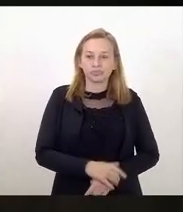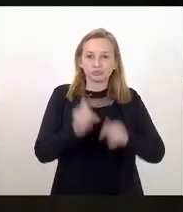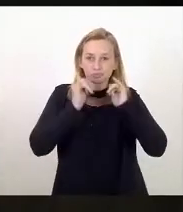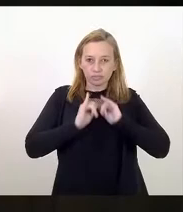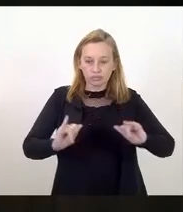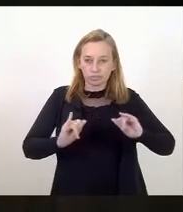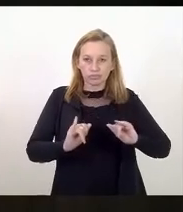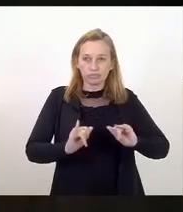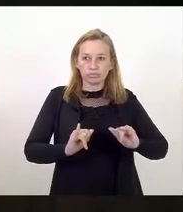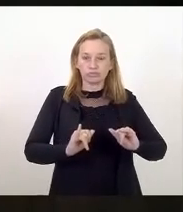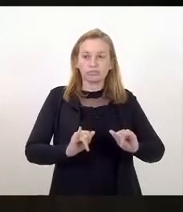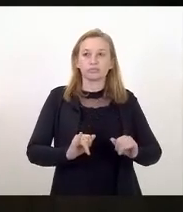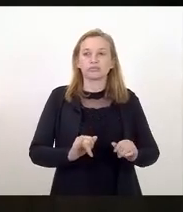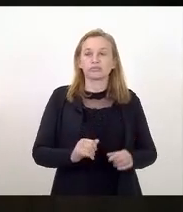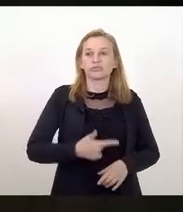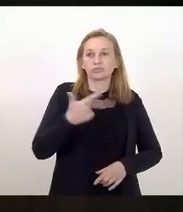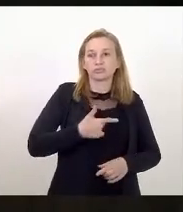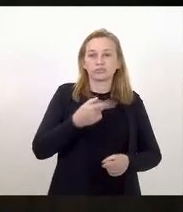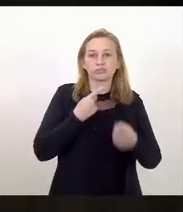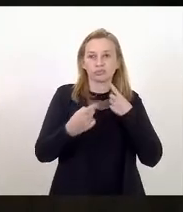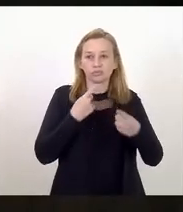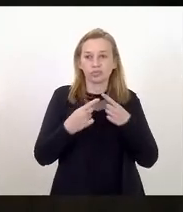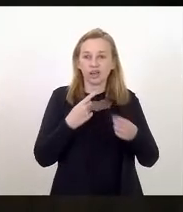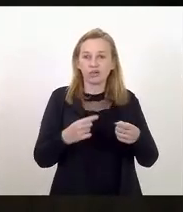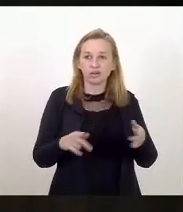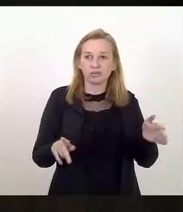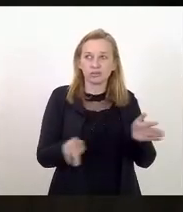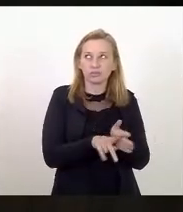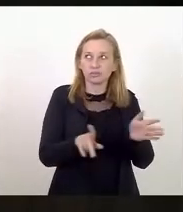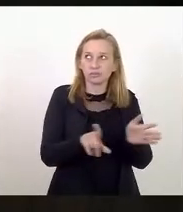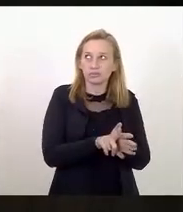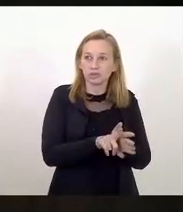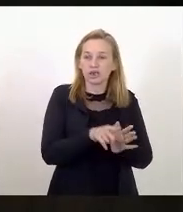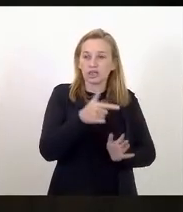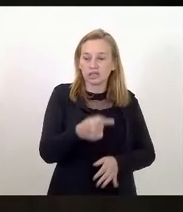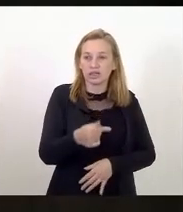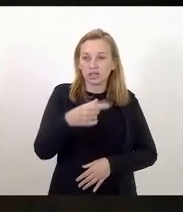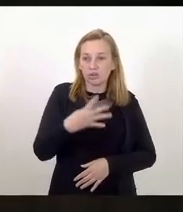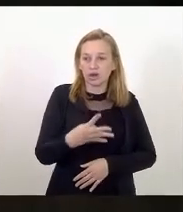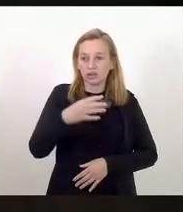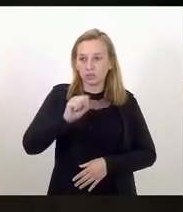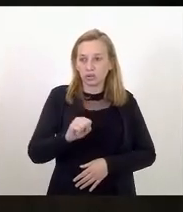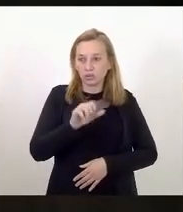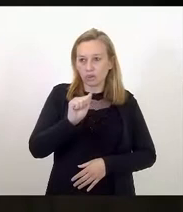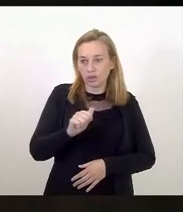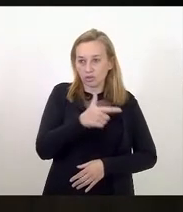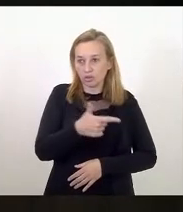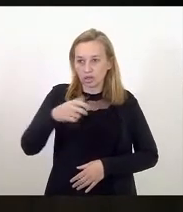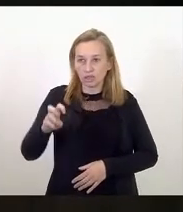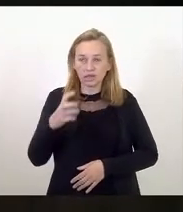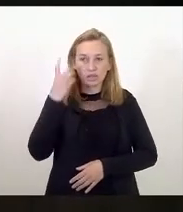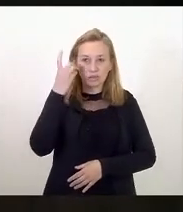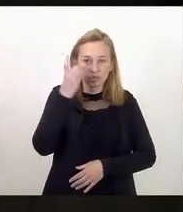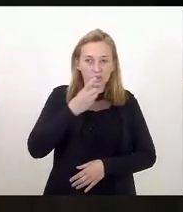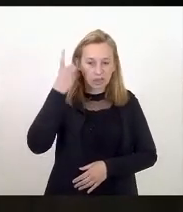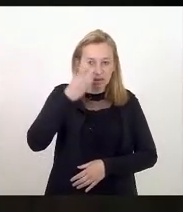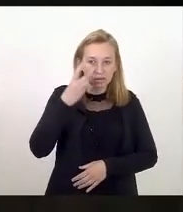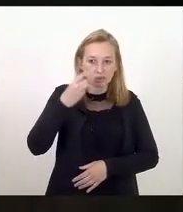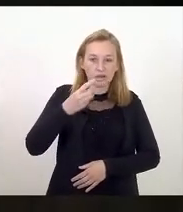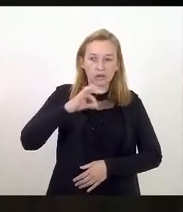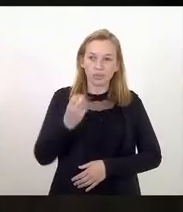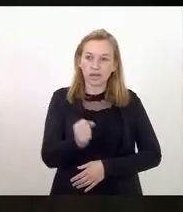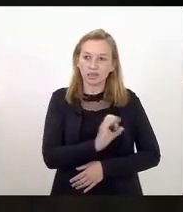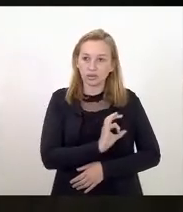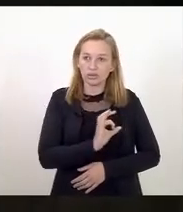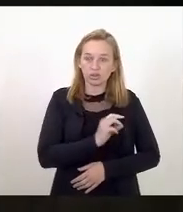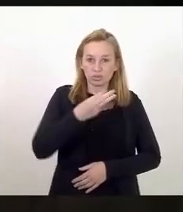Anuncio em tramitação ordinária em segunda discussão em redação do vencido o projeto de lei 748-A de 15 de autoria dos deputados Marta Rocha e